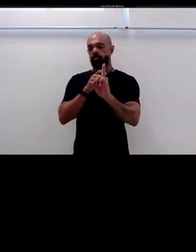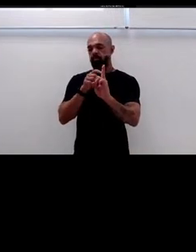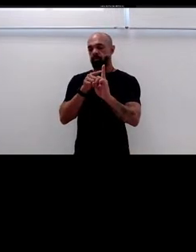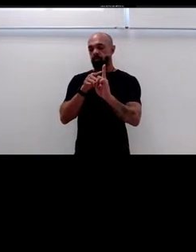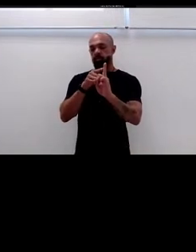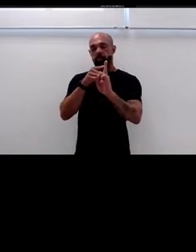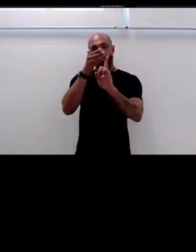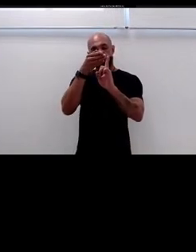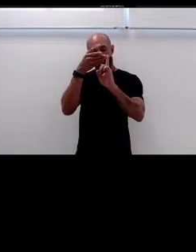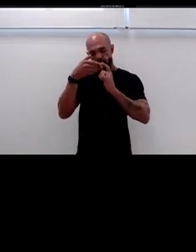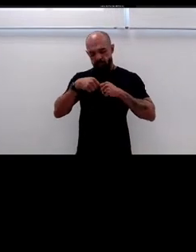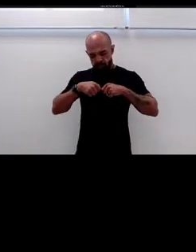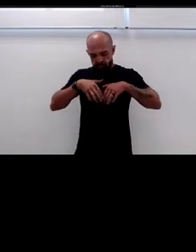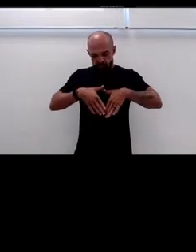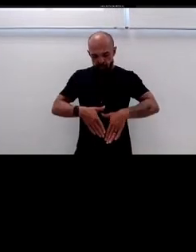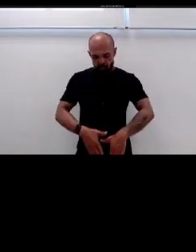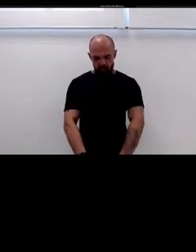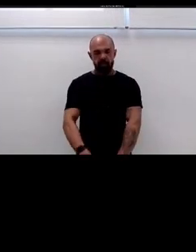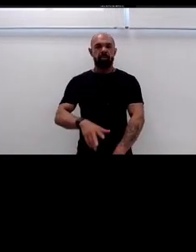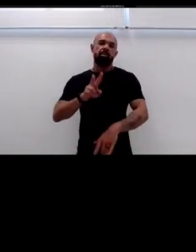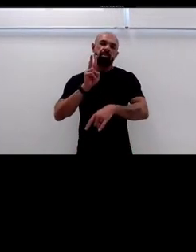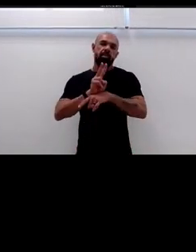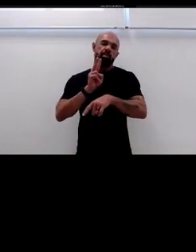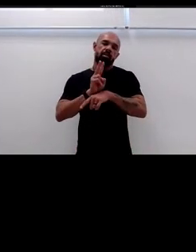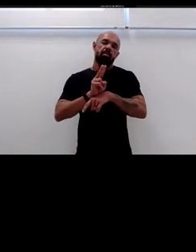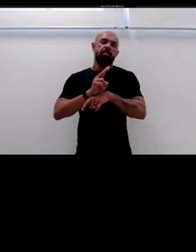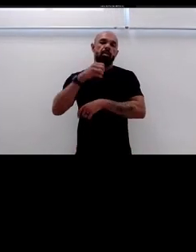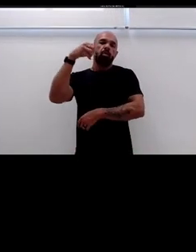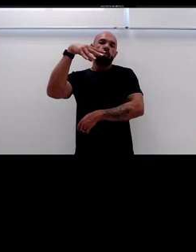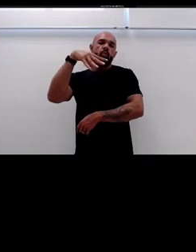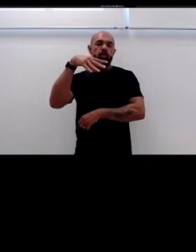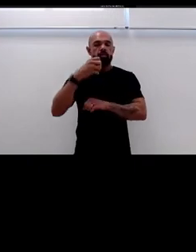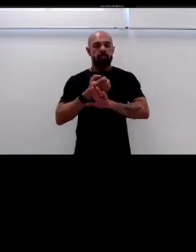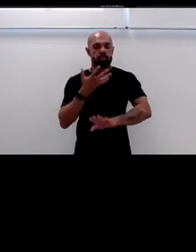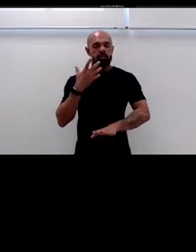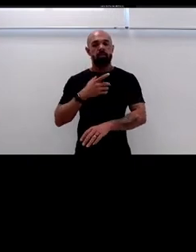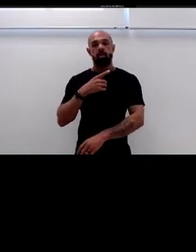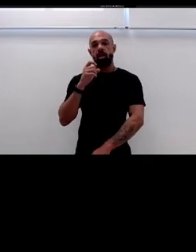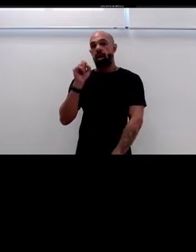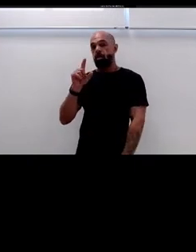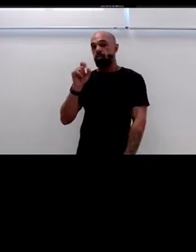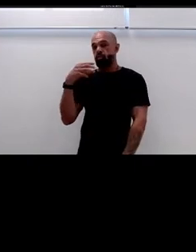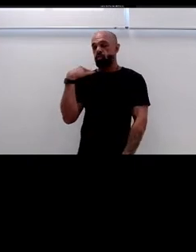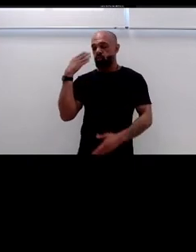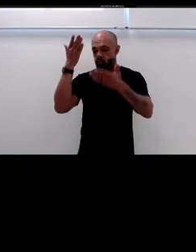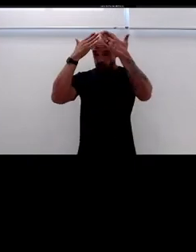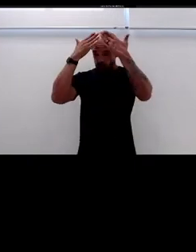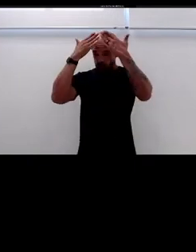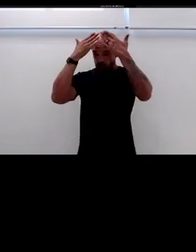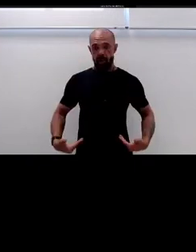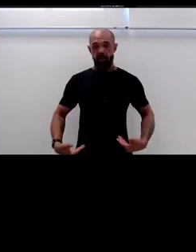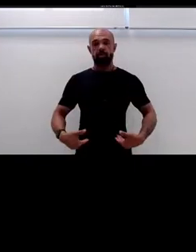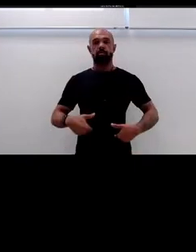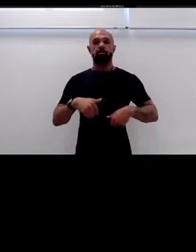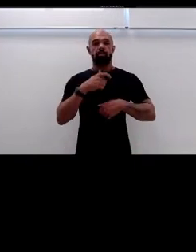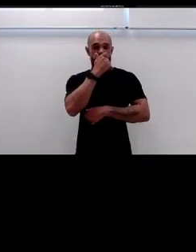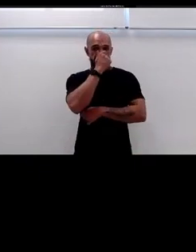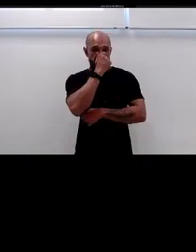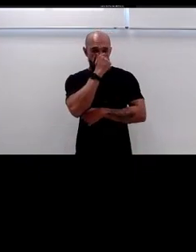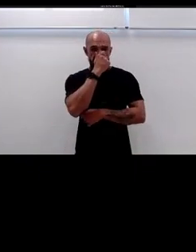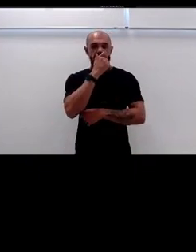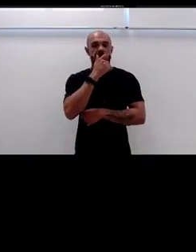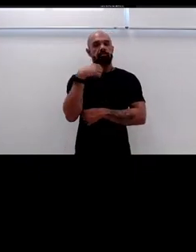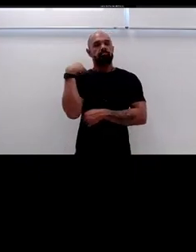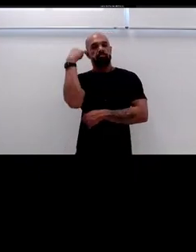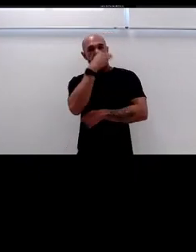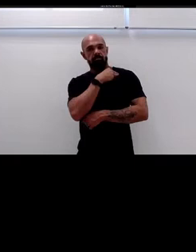uma faixa luminosa. O azul do manto da Virgem que repercute